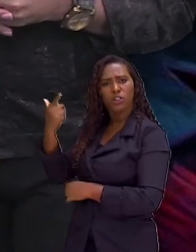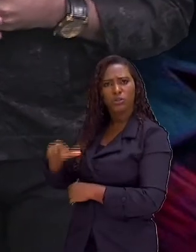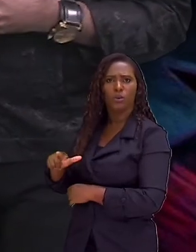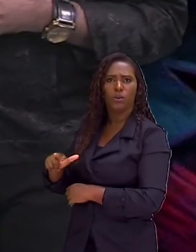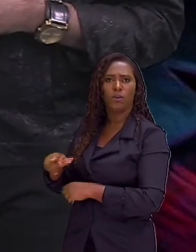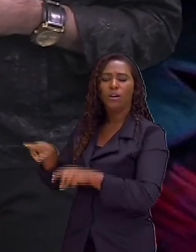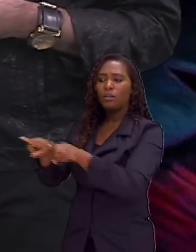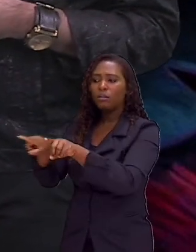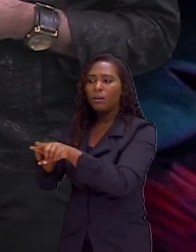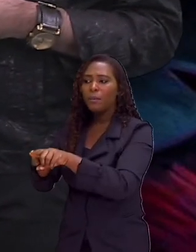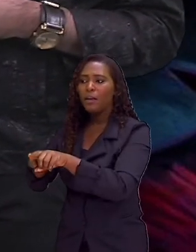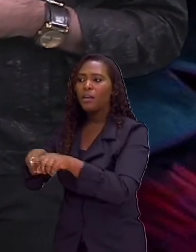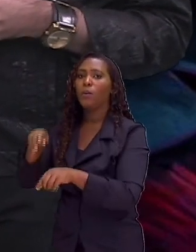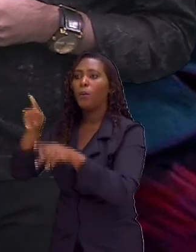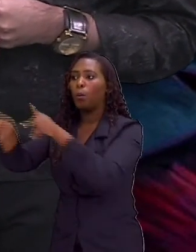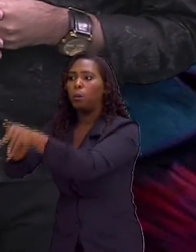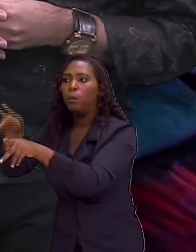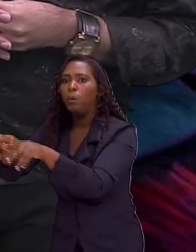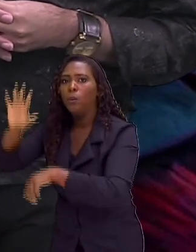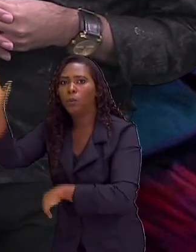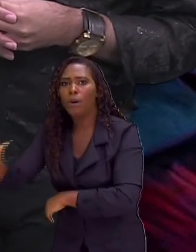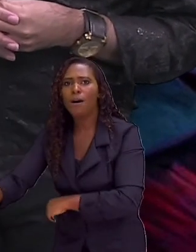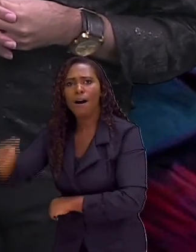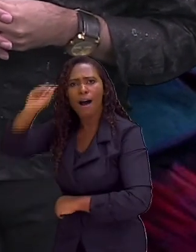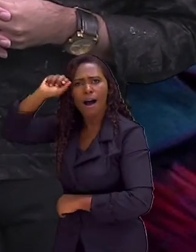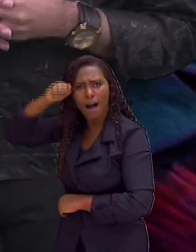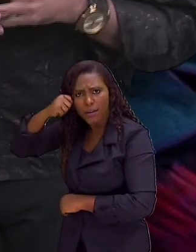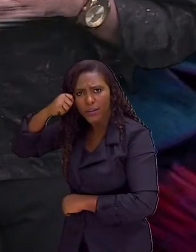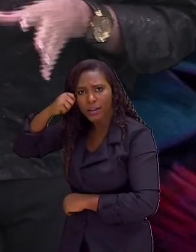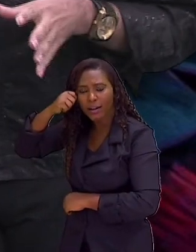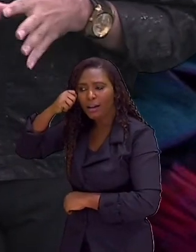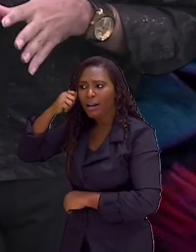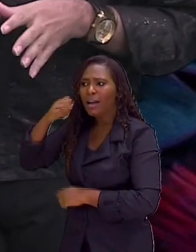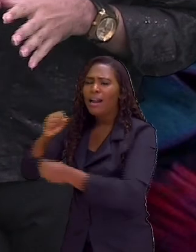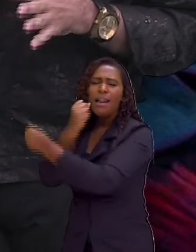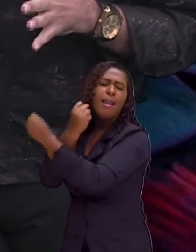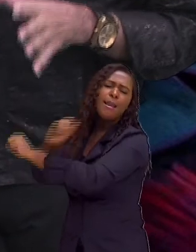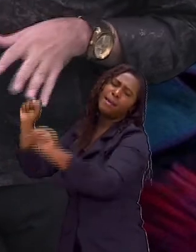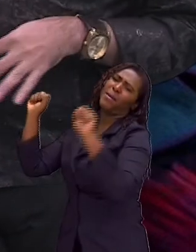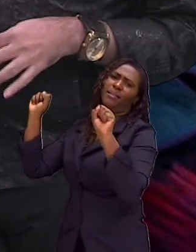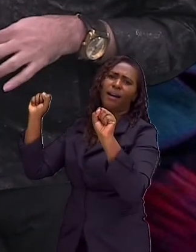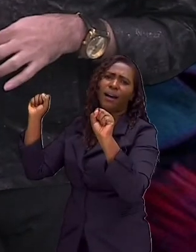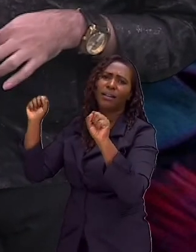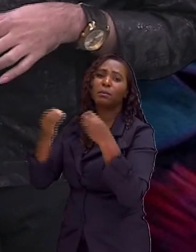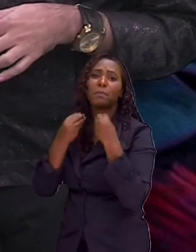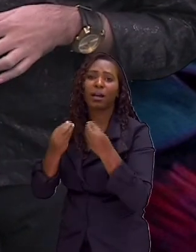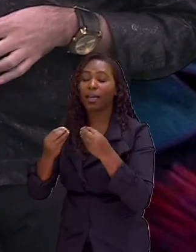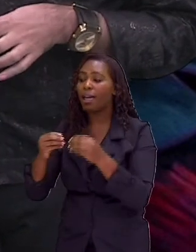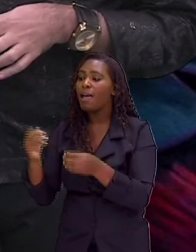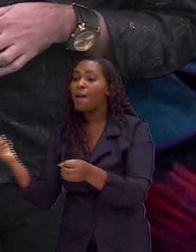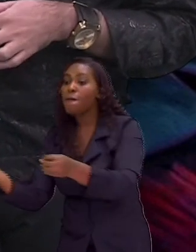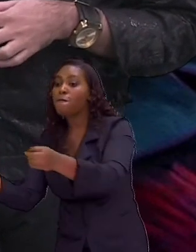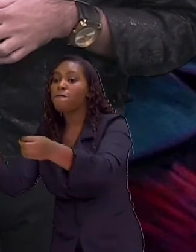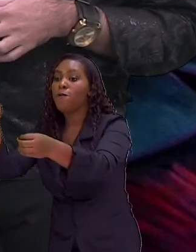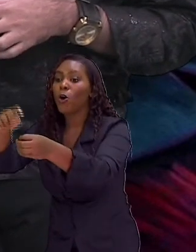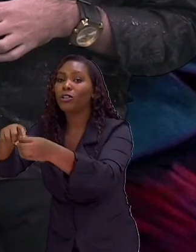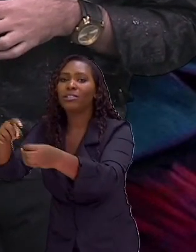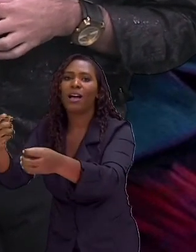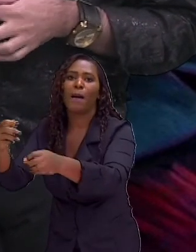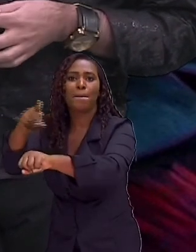repercutiu em várias regiões, fazendo com que tropas desordenadas e mal treinadas se formassem